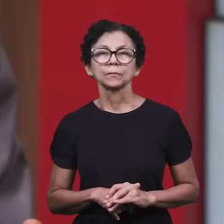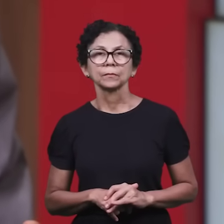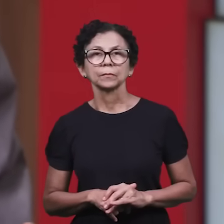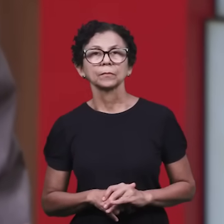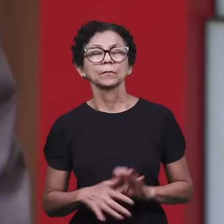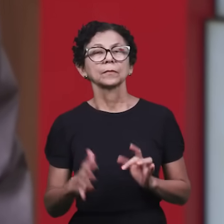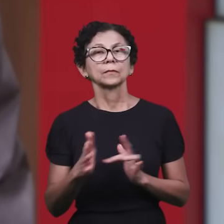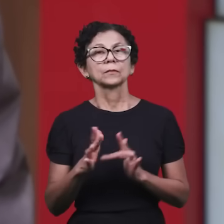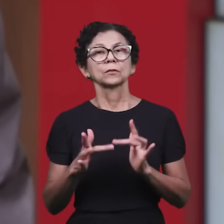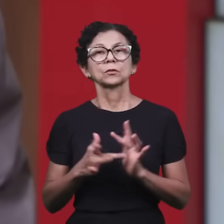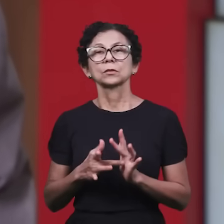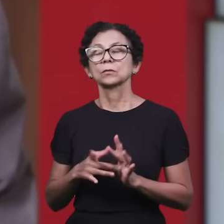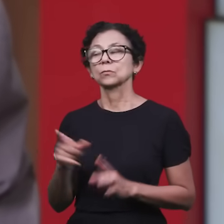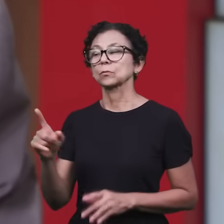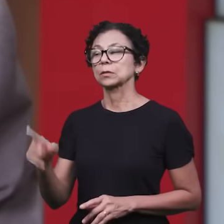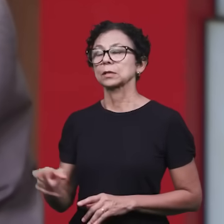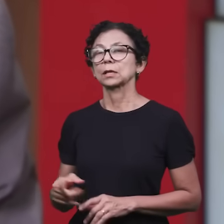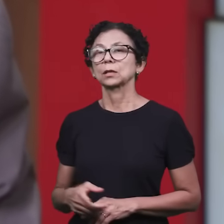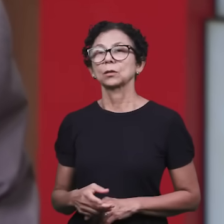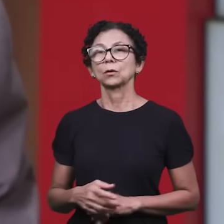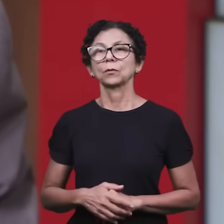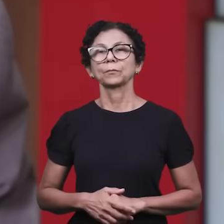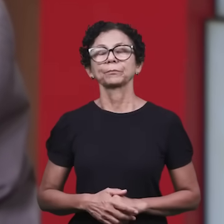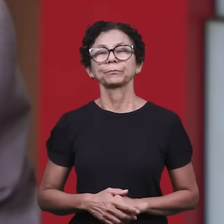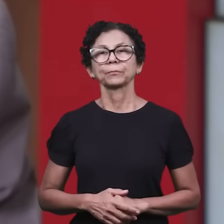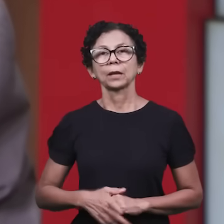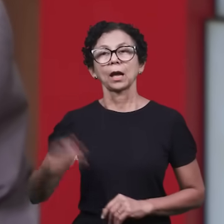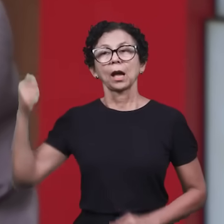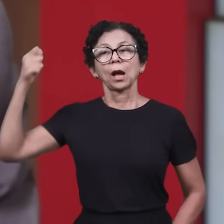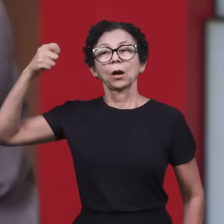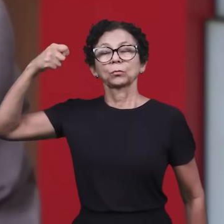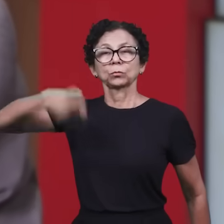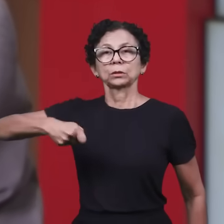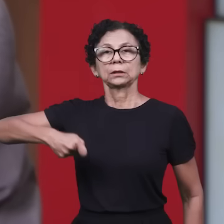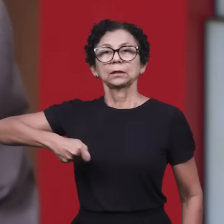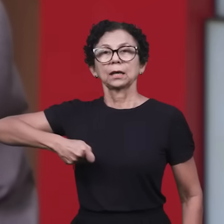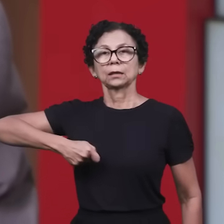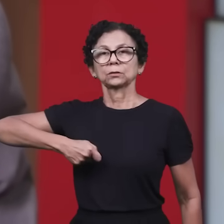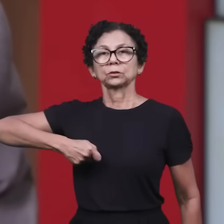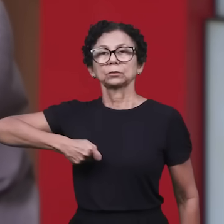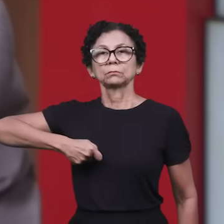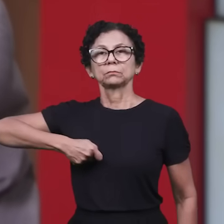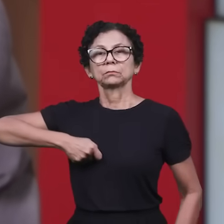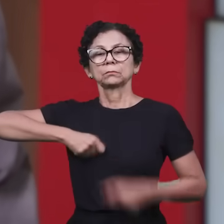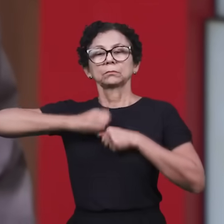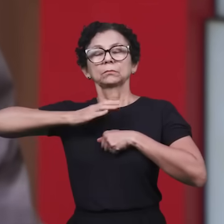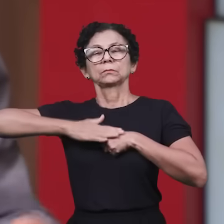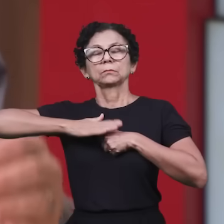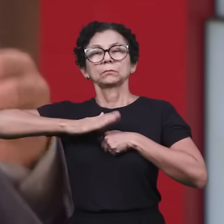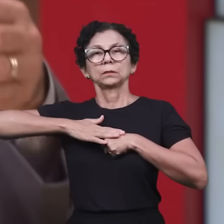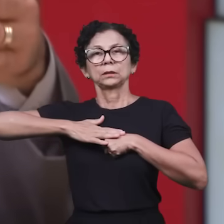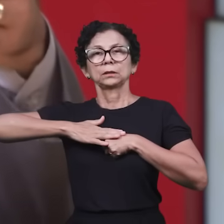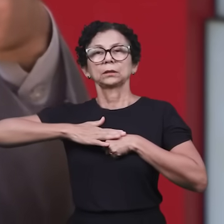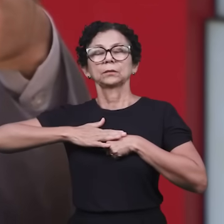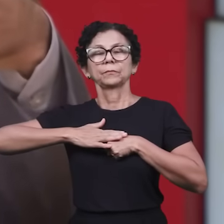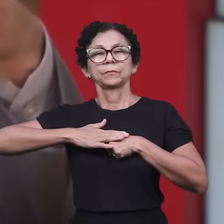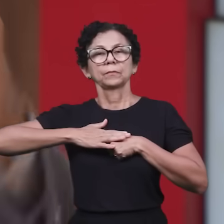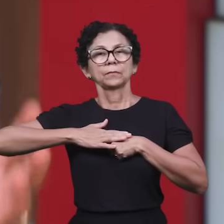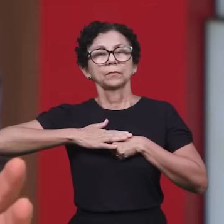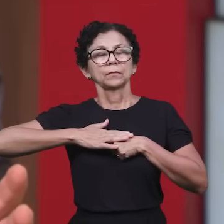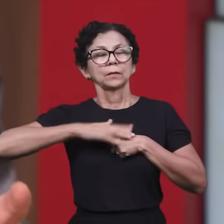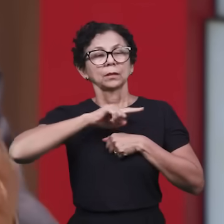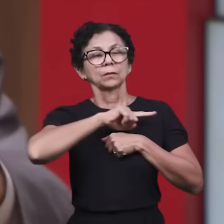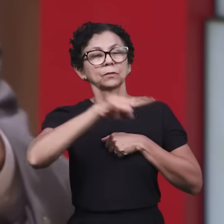anunciar o Evangelho e vão dizer, vai batizando em nome do Pai, em nome do Filho, em nome do Espírito Santo. Então, Jesus estabeleceria